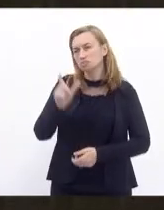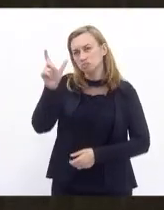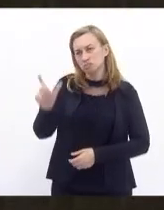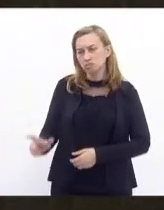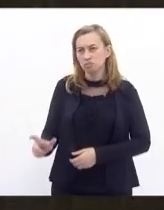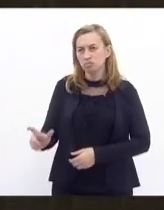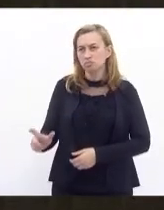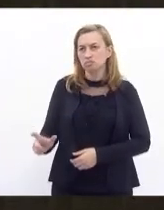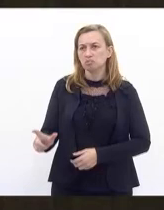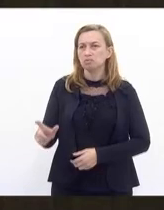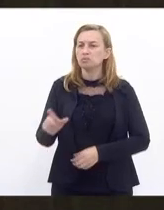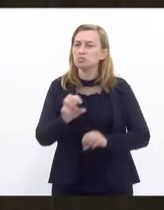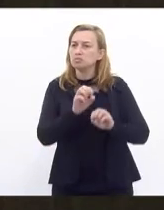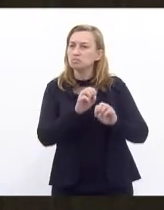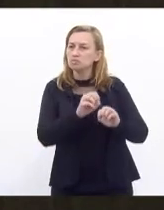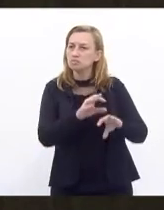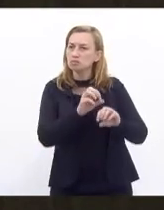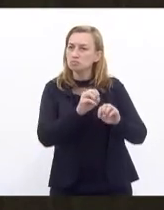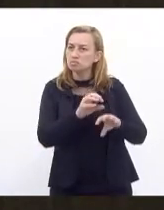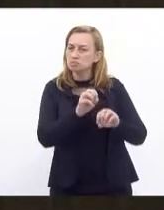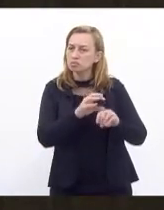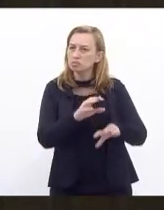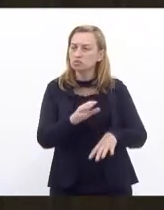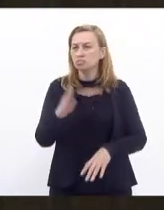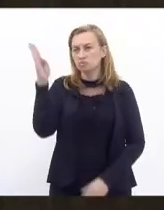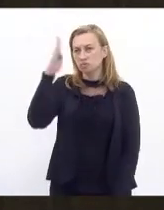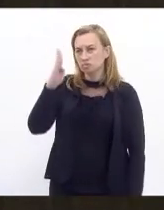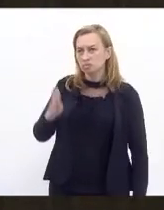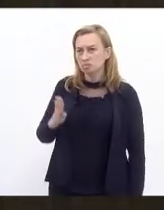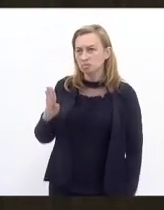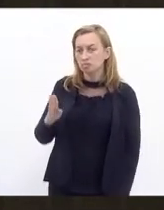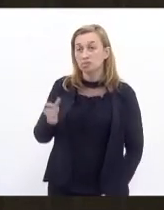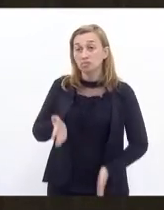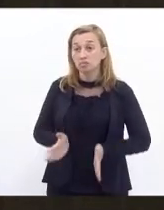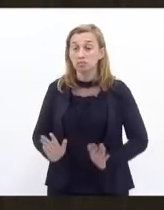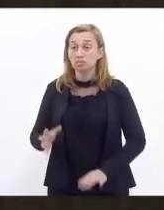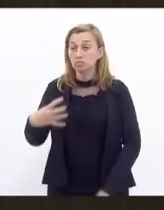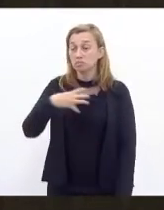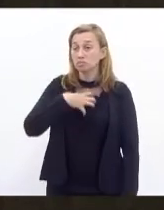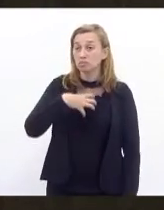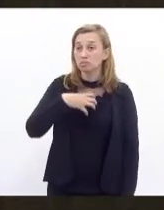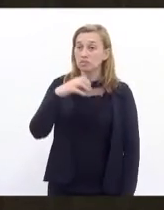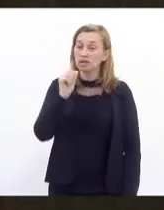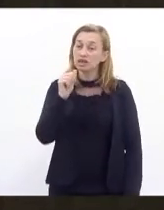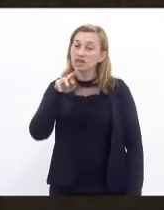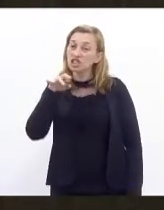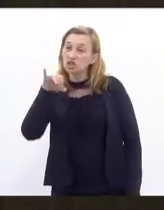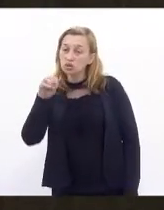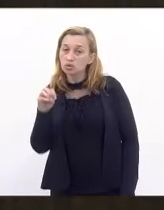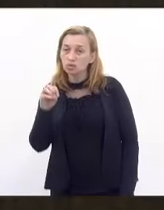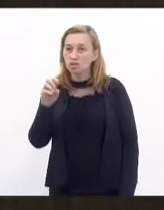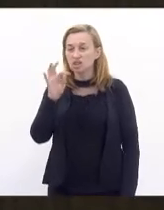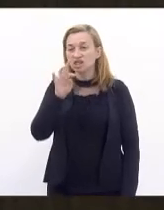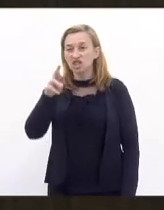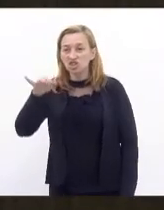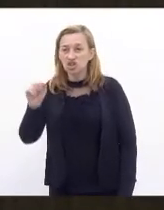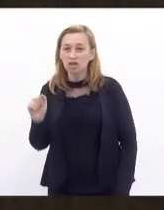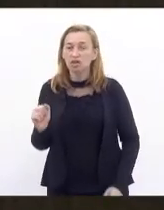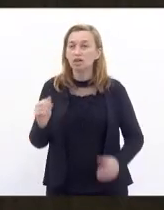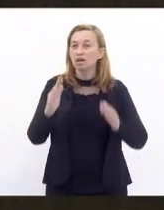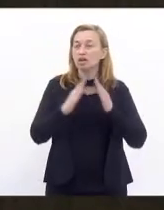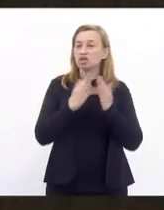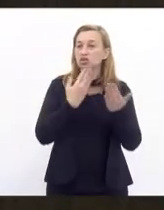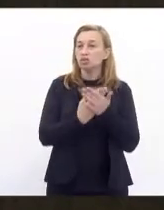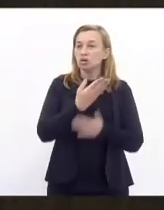na Bahia, na cidade de Caetité, me refiro a Anísio Teixeira. Anísio Teixeira dizia que a escola pública é a principal